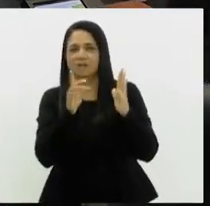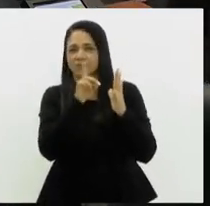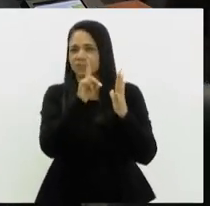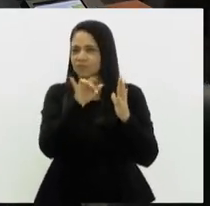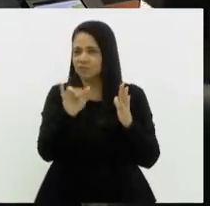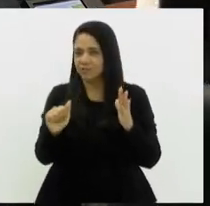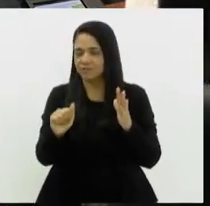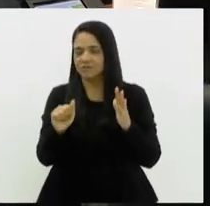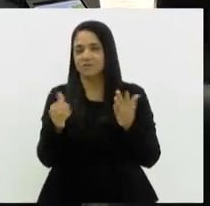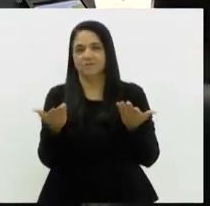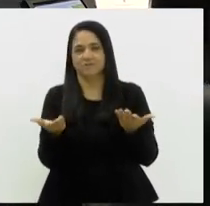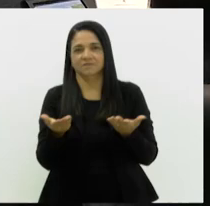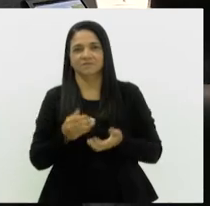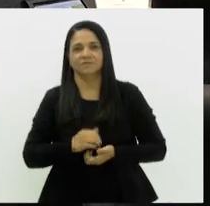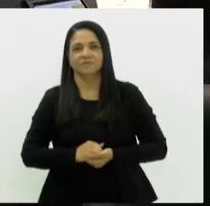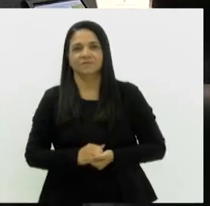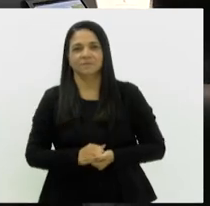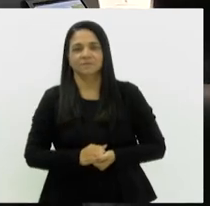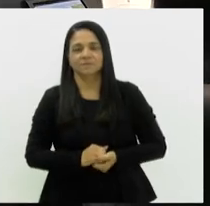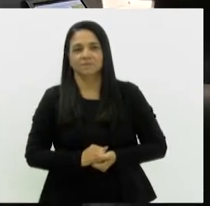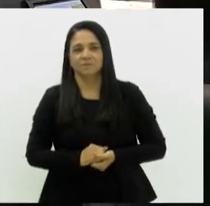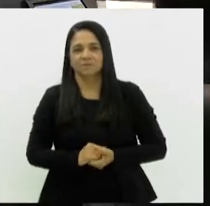dia.